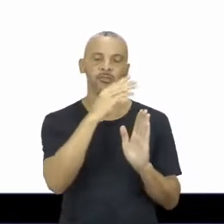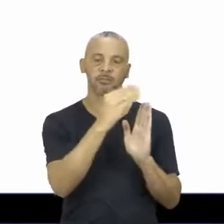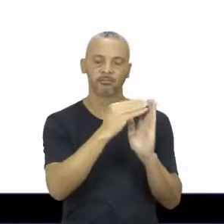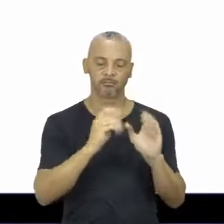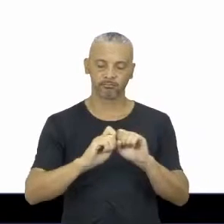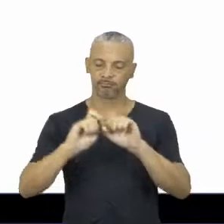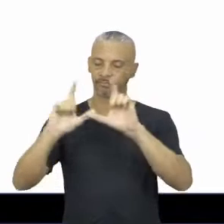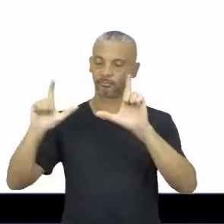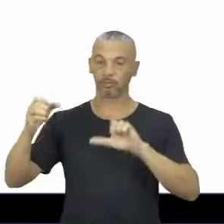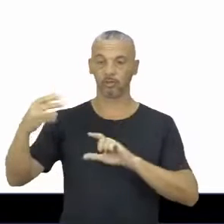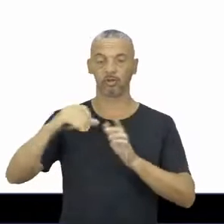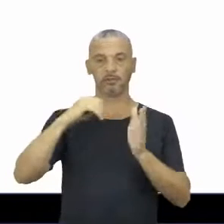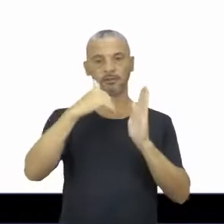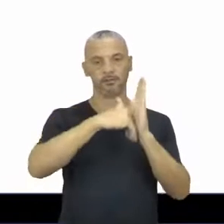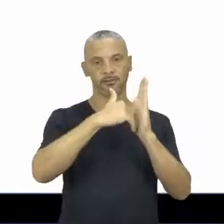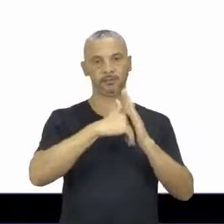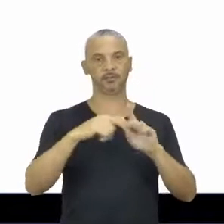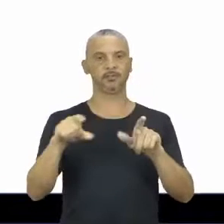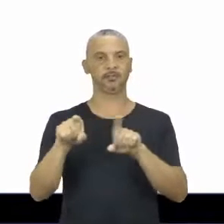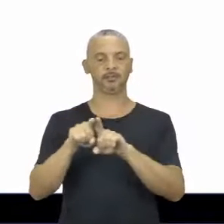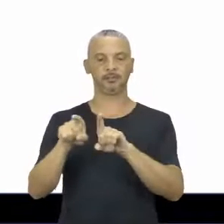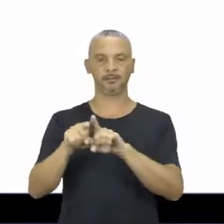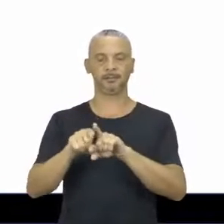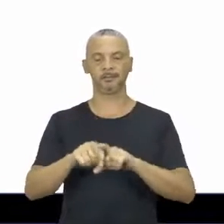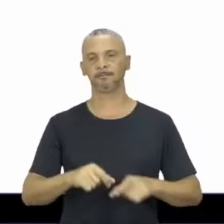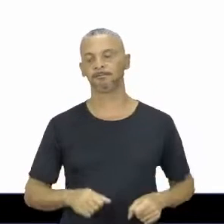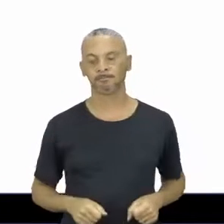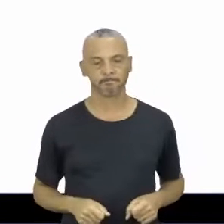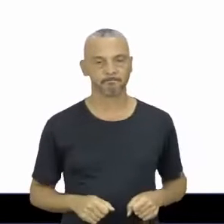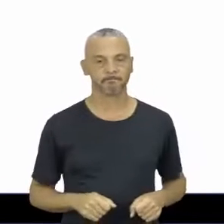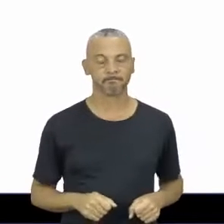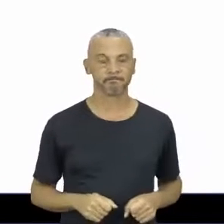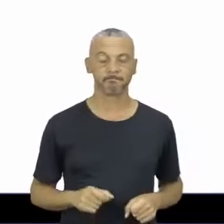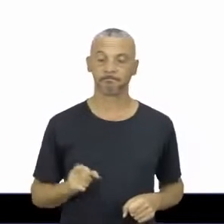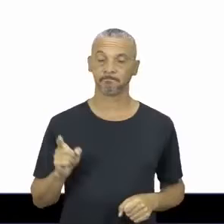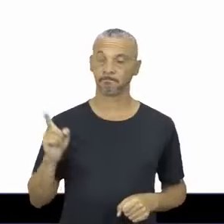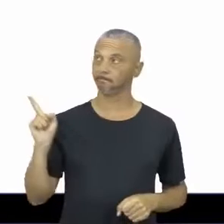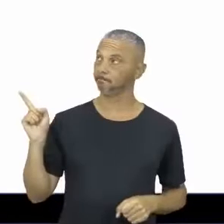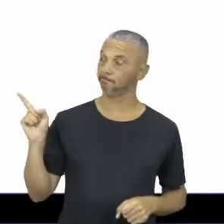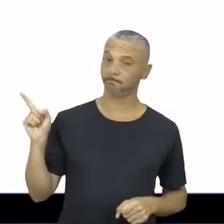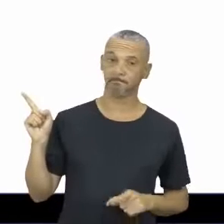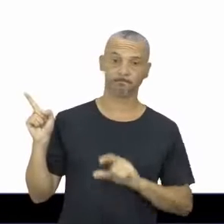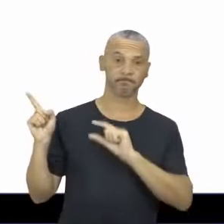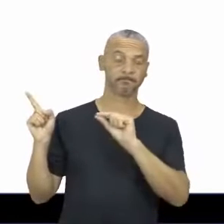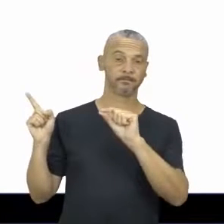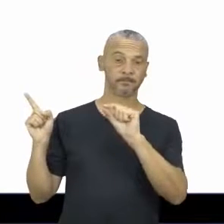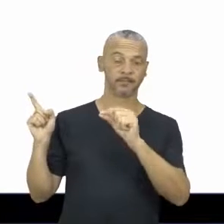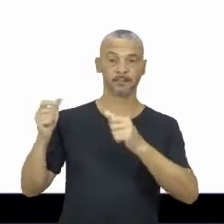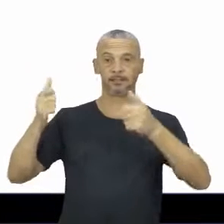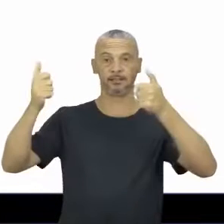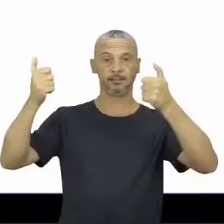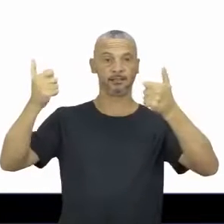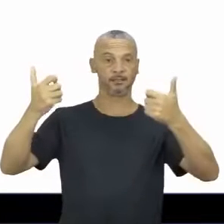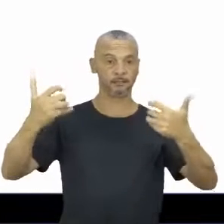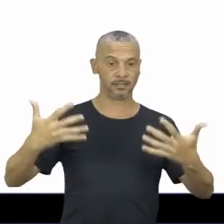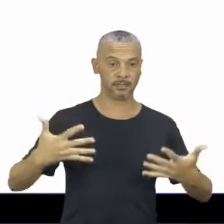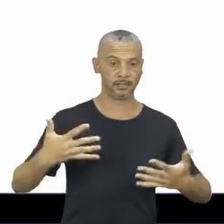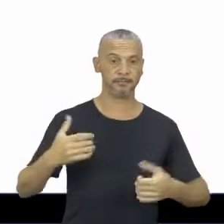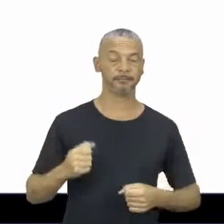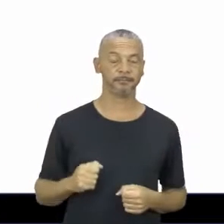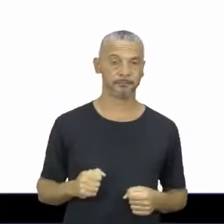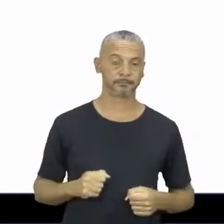gera uma nova senha para estar acessando a sede, tá? Aqui é importante a gente falar sobre